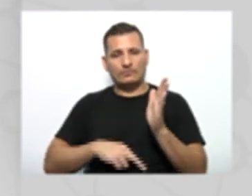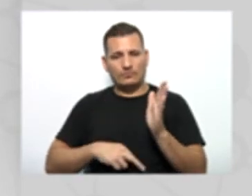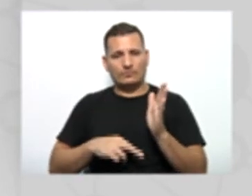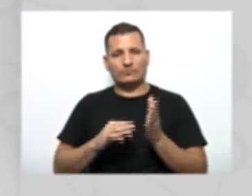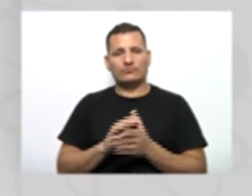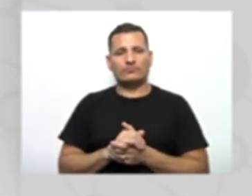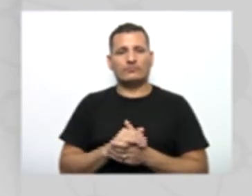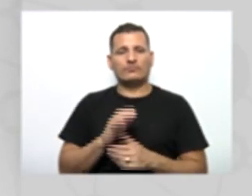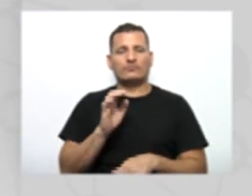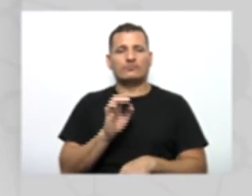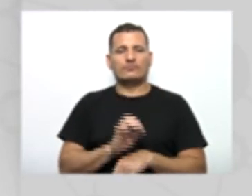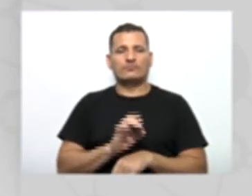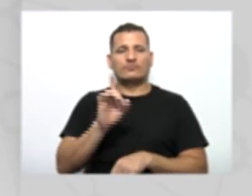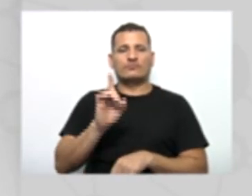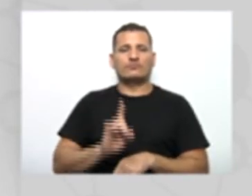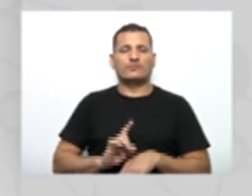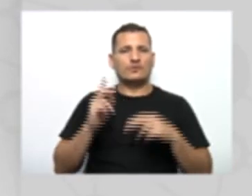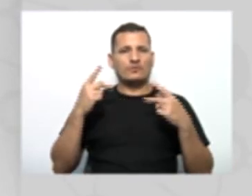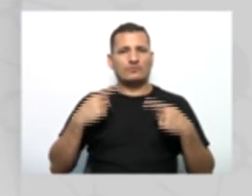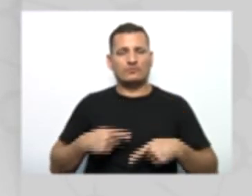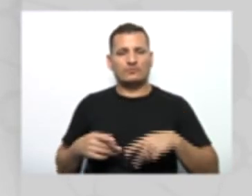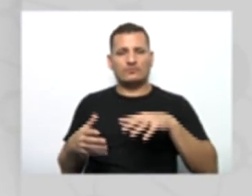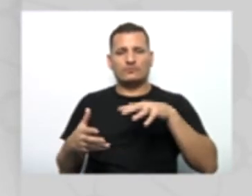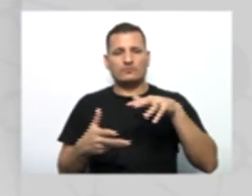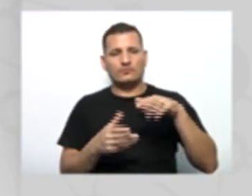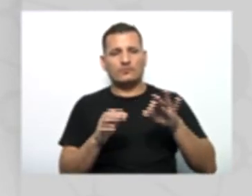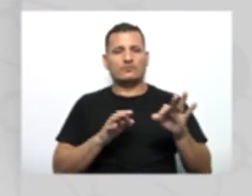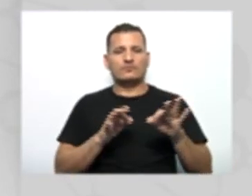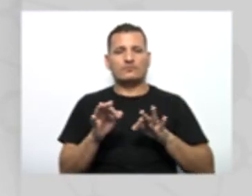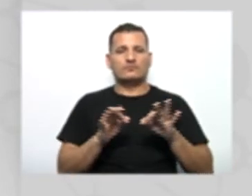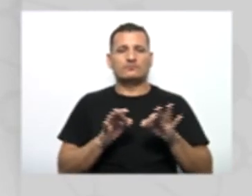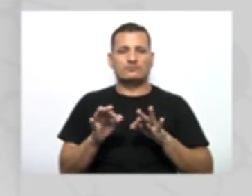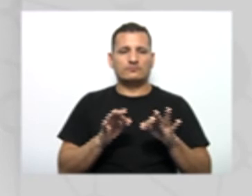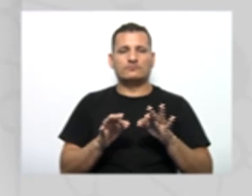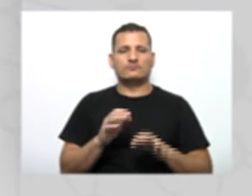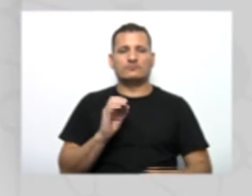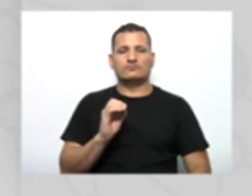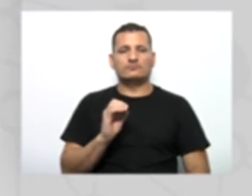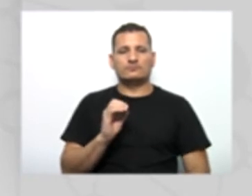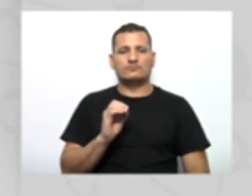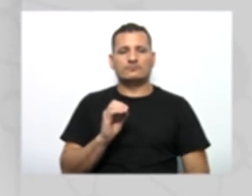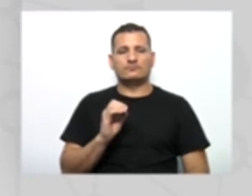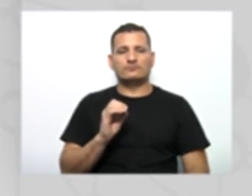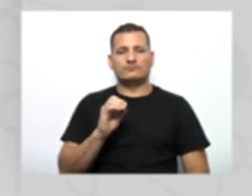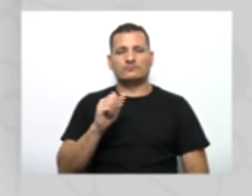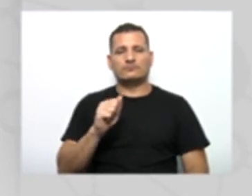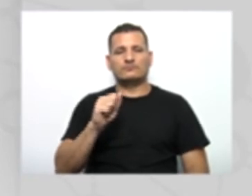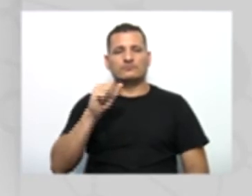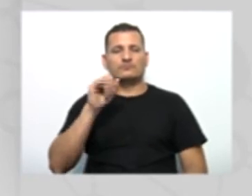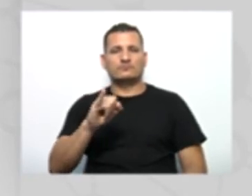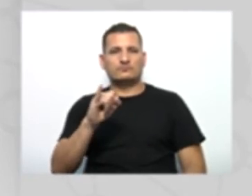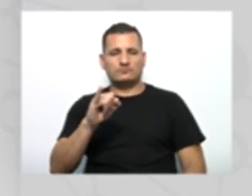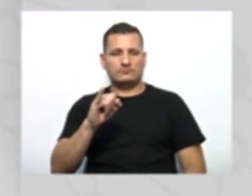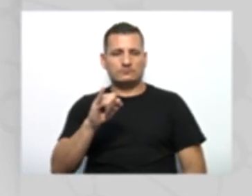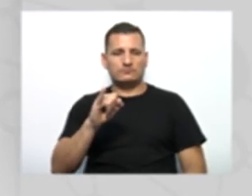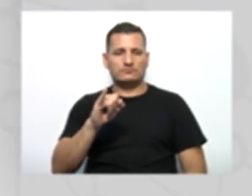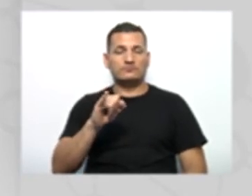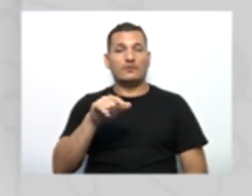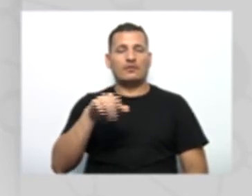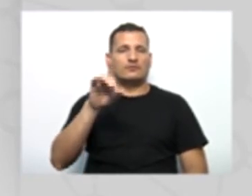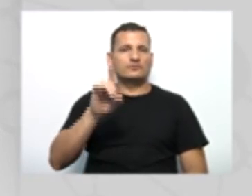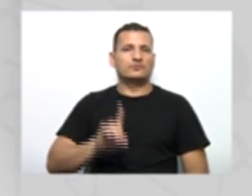tomar decisões. E aqui nós temos a cidadania no Estado social, que é a cidadania que está presente